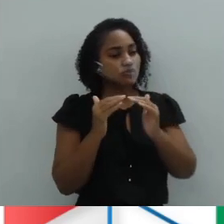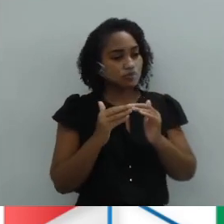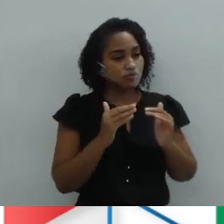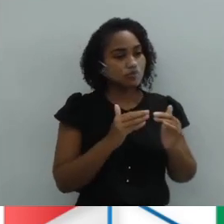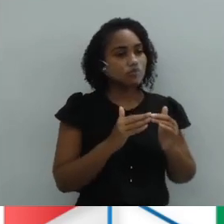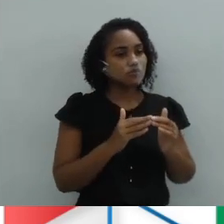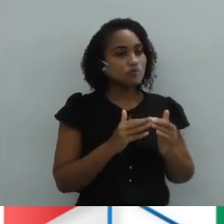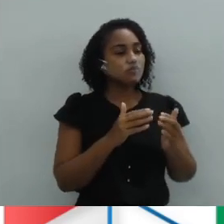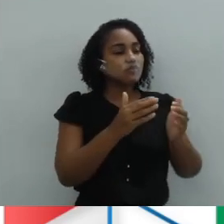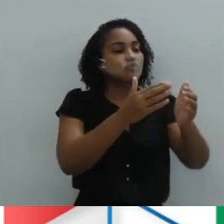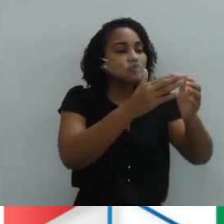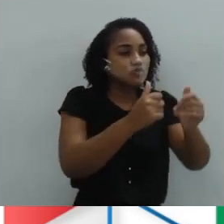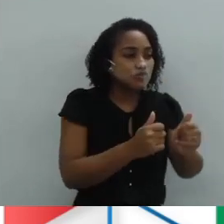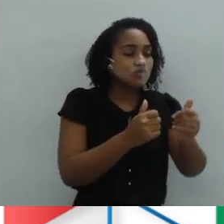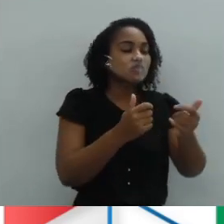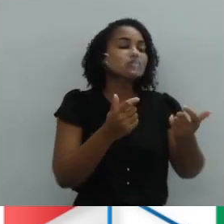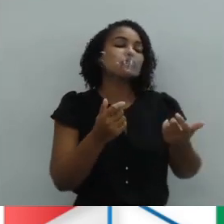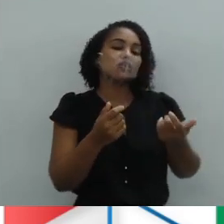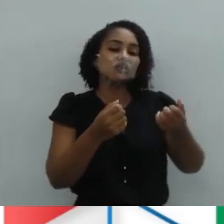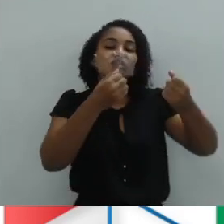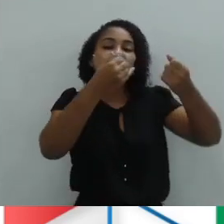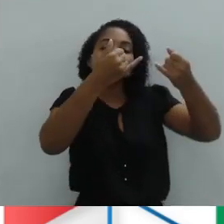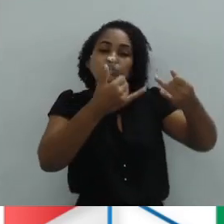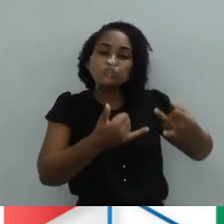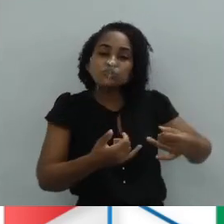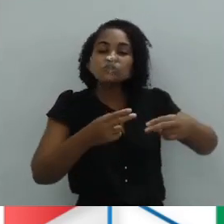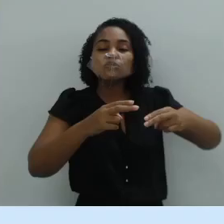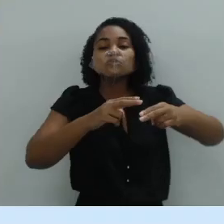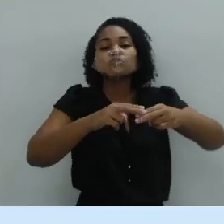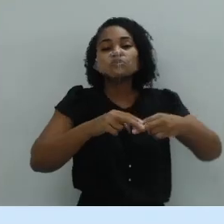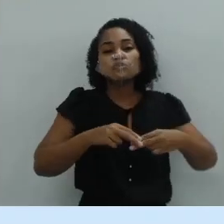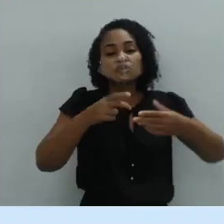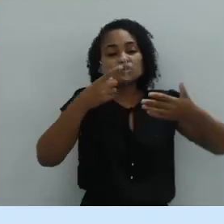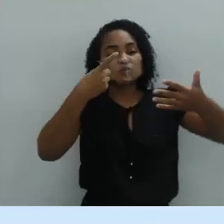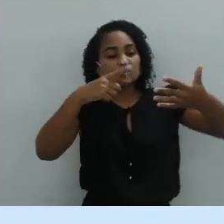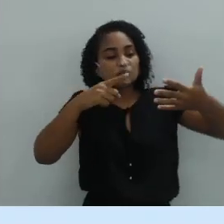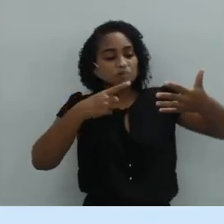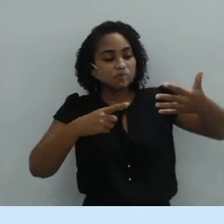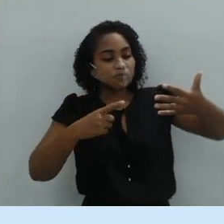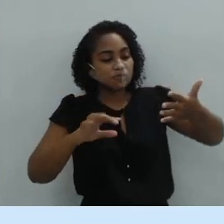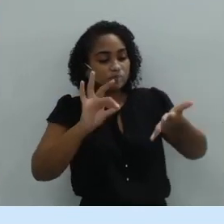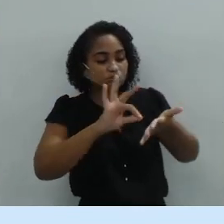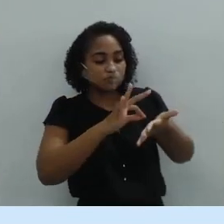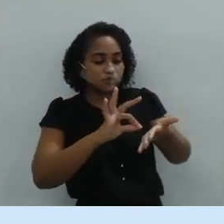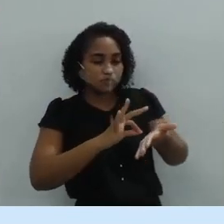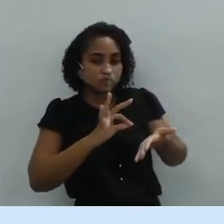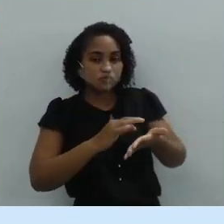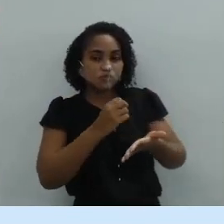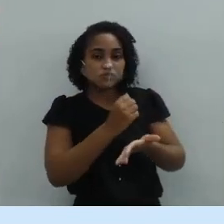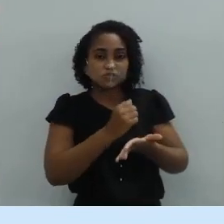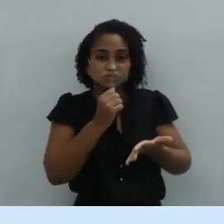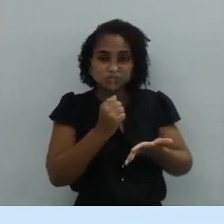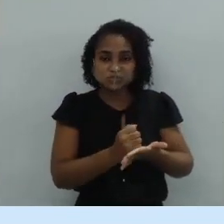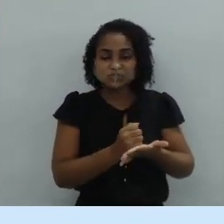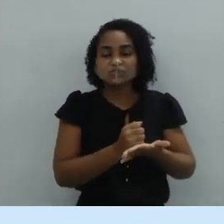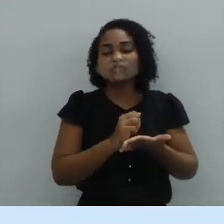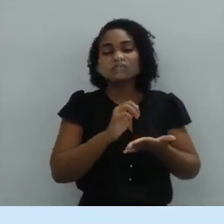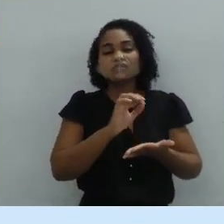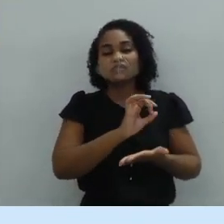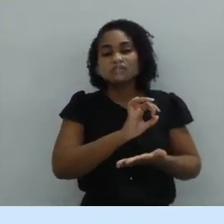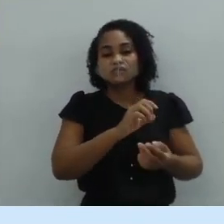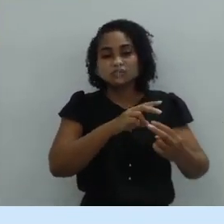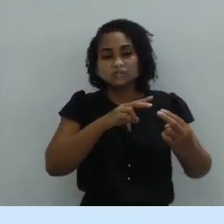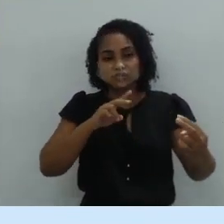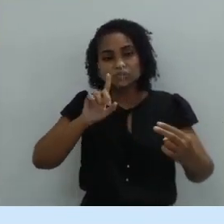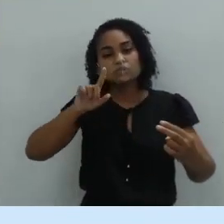com tal petição. Aí eles vão justificar as pessoas com a assinatura e o documento de cada uma delas,